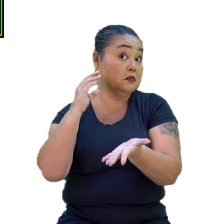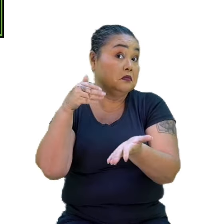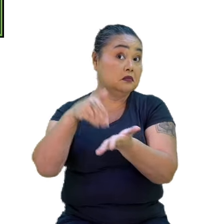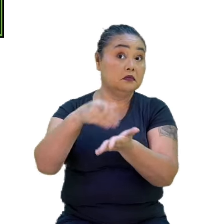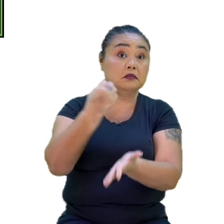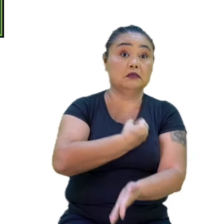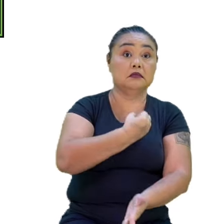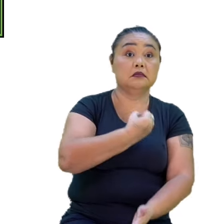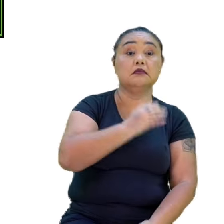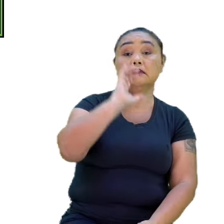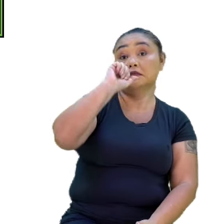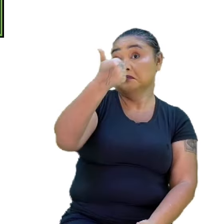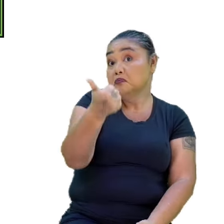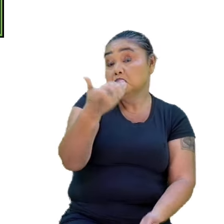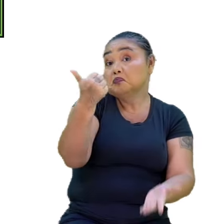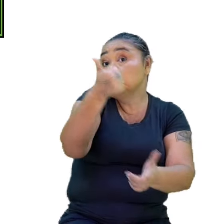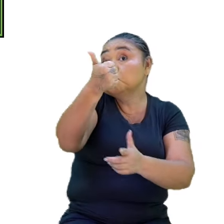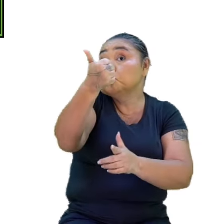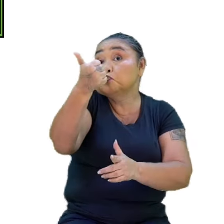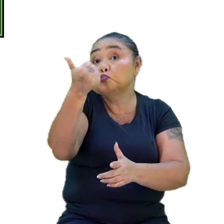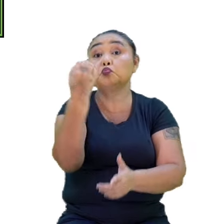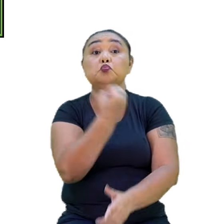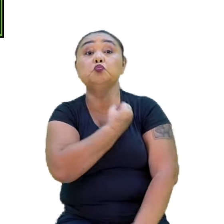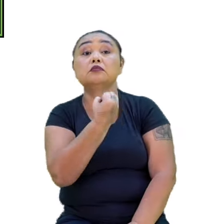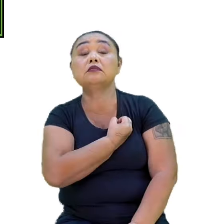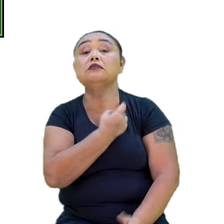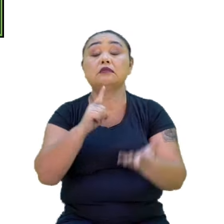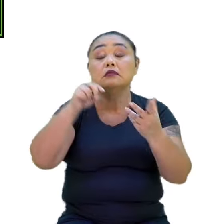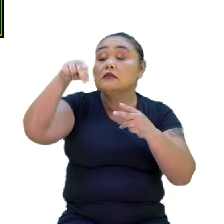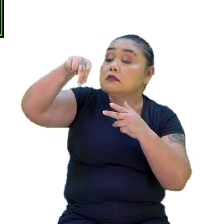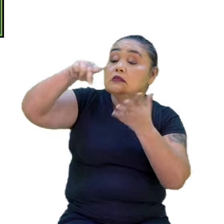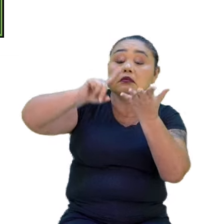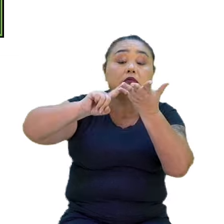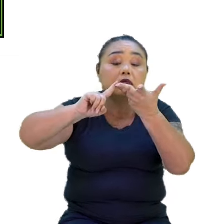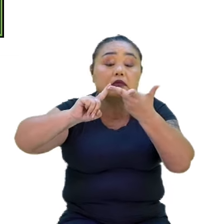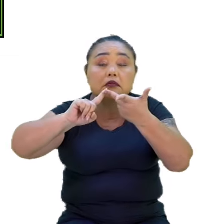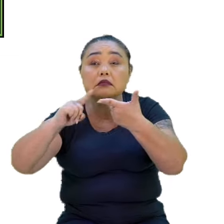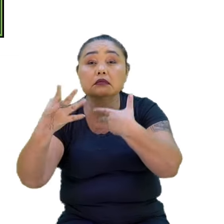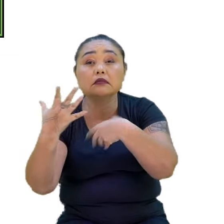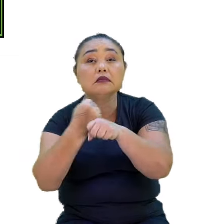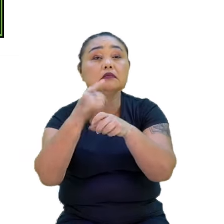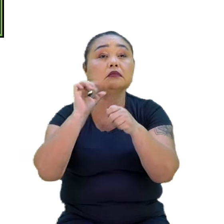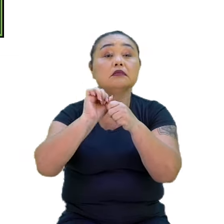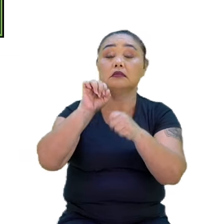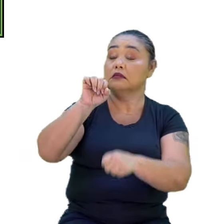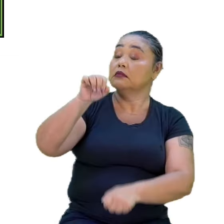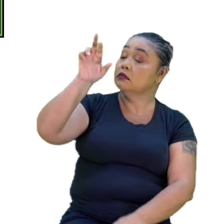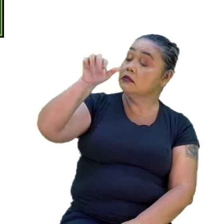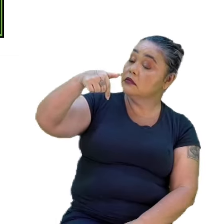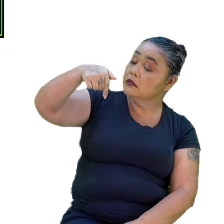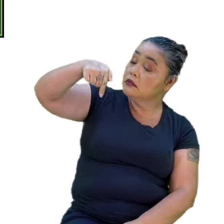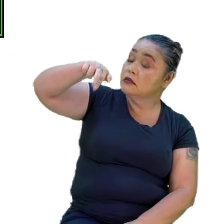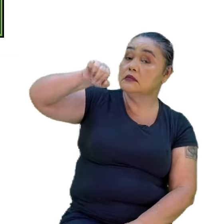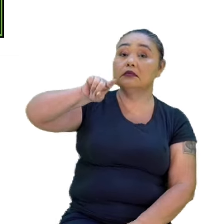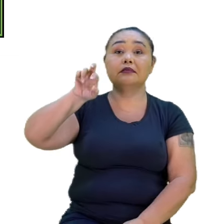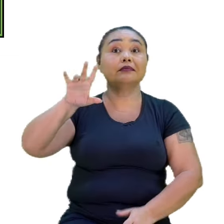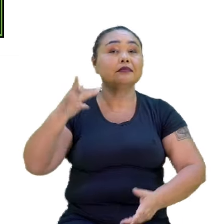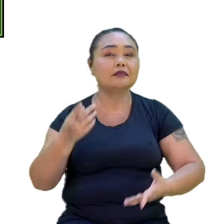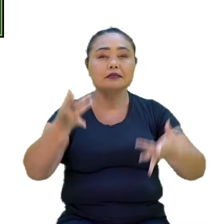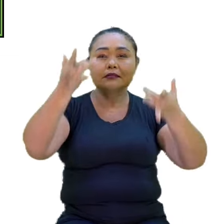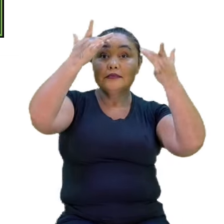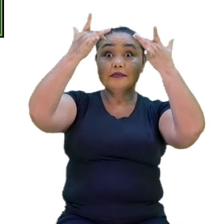A1 é o nosso primeiro como sempre o n é o número de termos e que é a nossa razão razão a razão é que vai ficar na sua